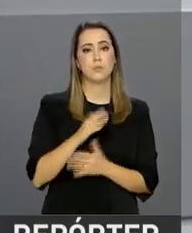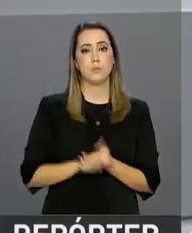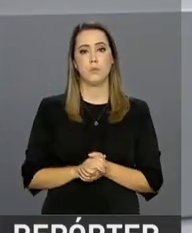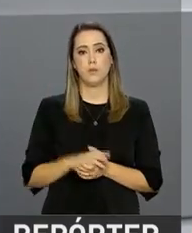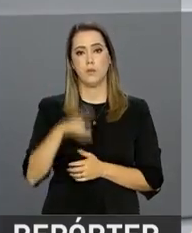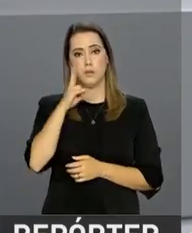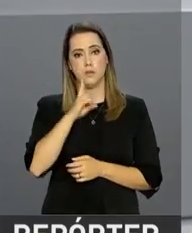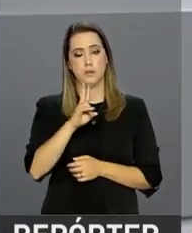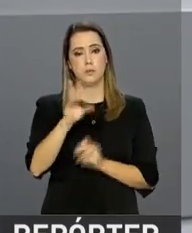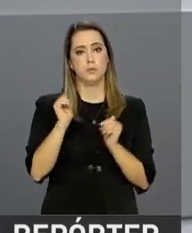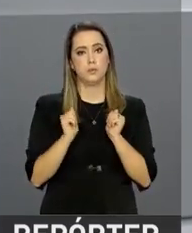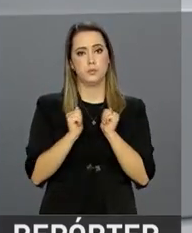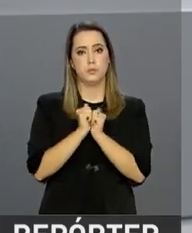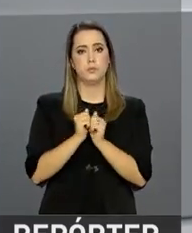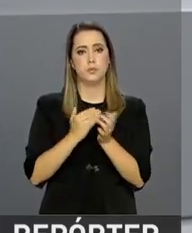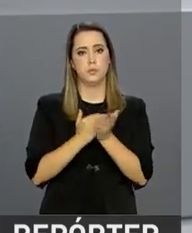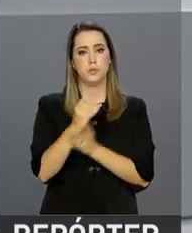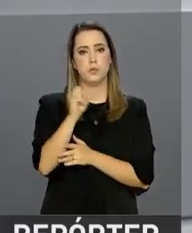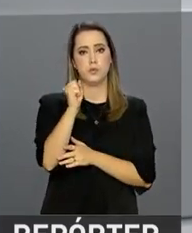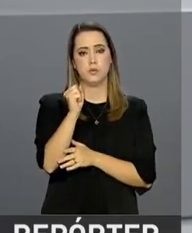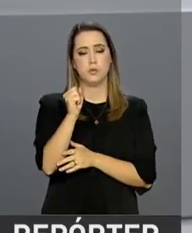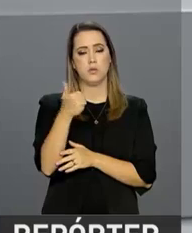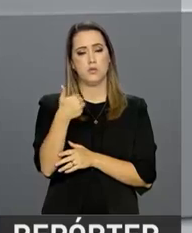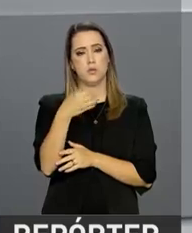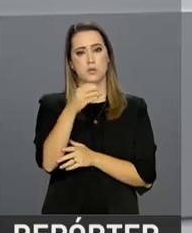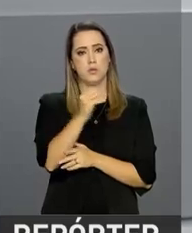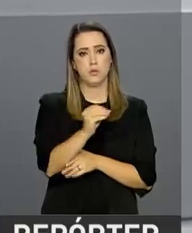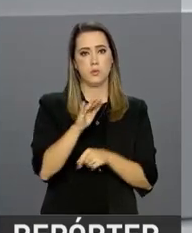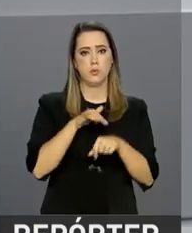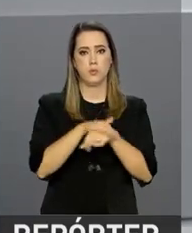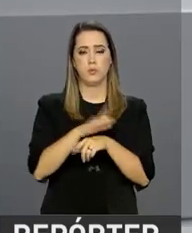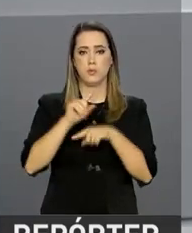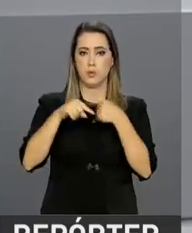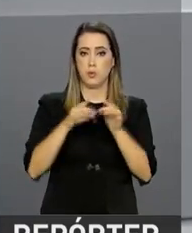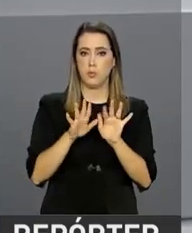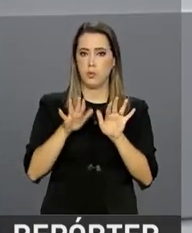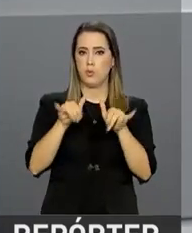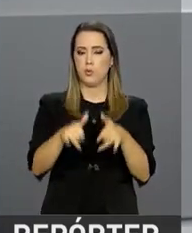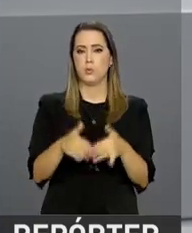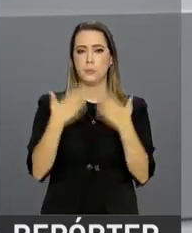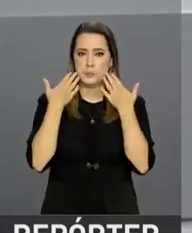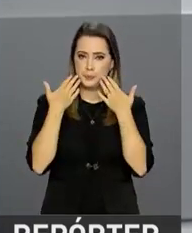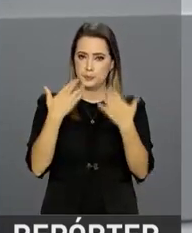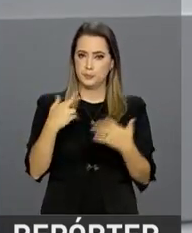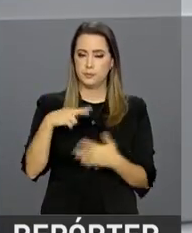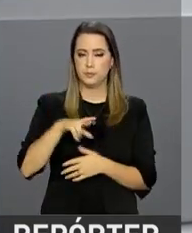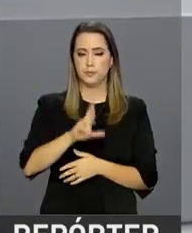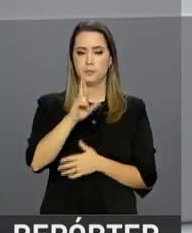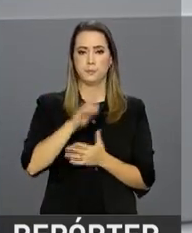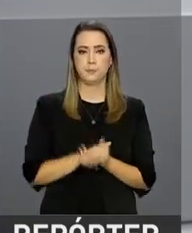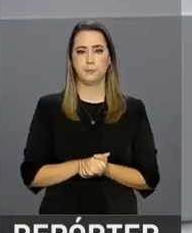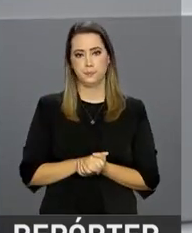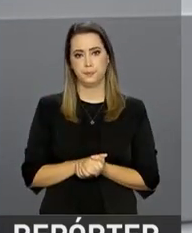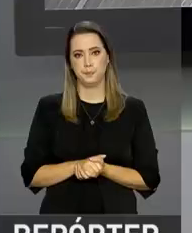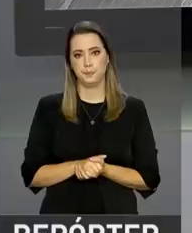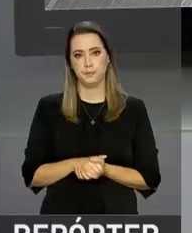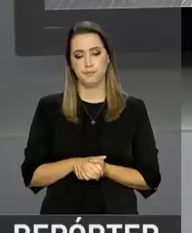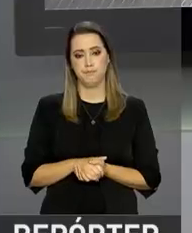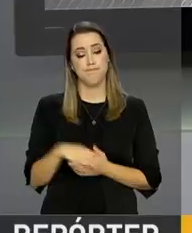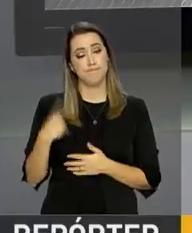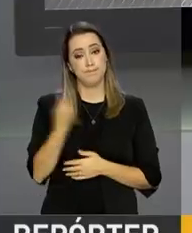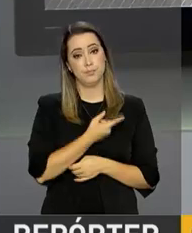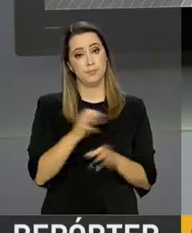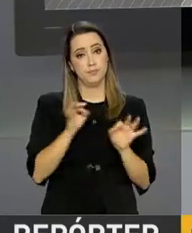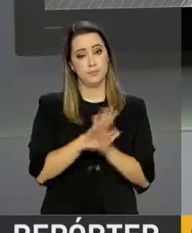Filho. Acompanhe com a gente a partir das 8h10 da noite, logo após a última edição de hoje do Repórter NBR. E